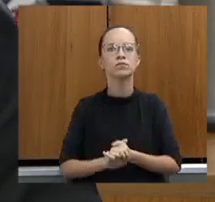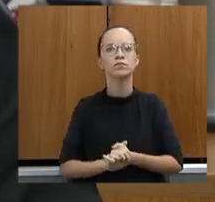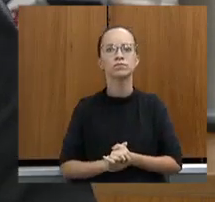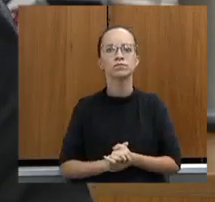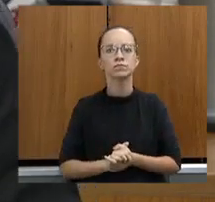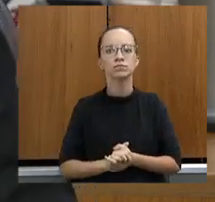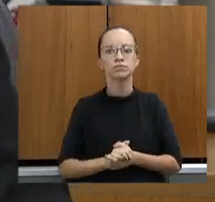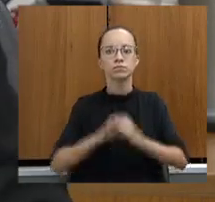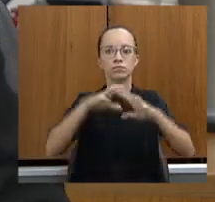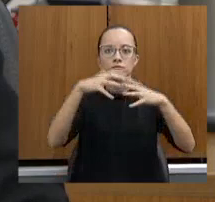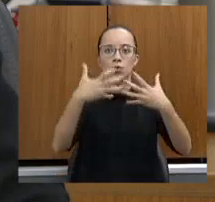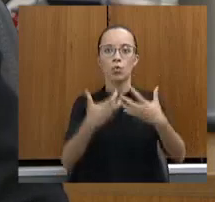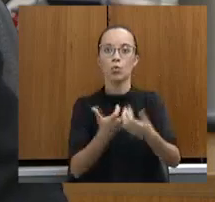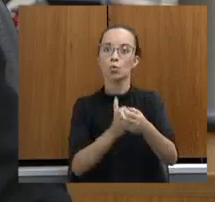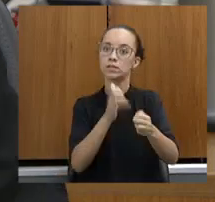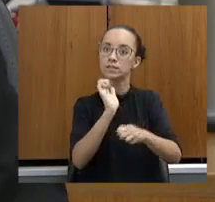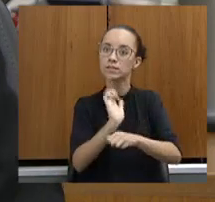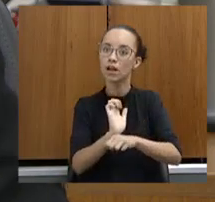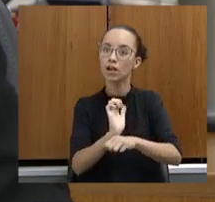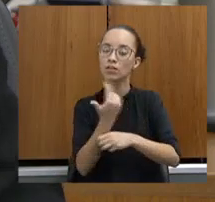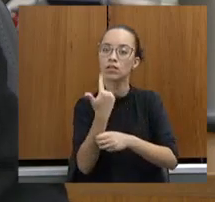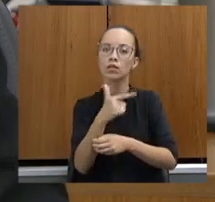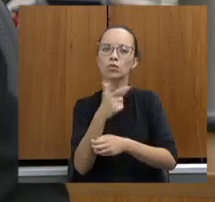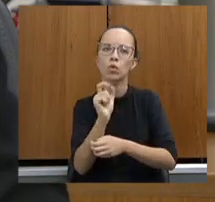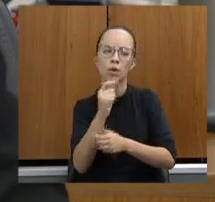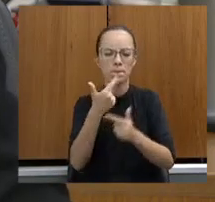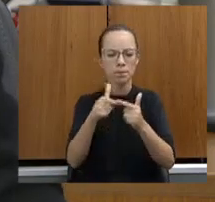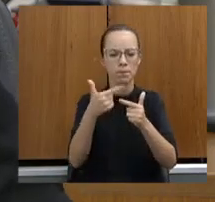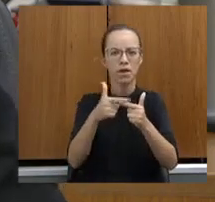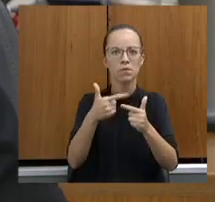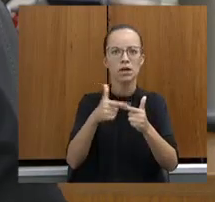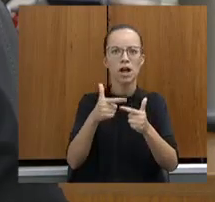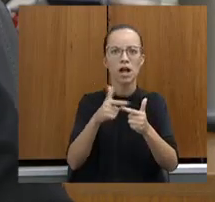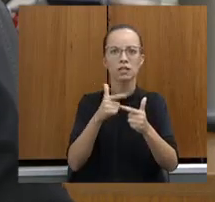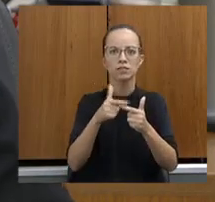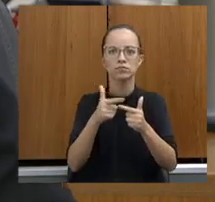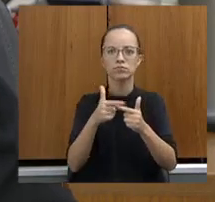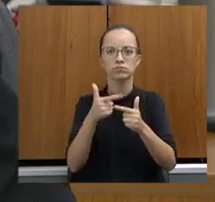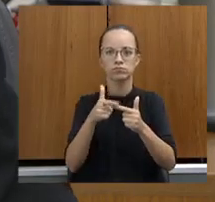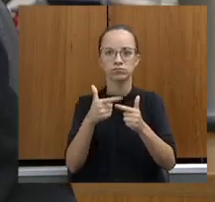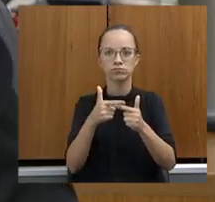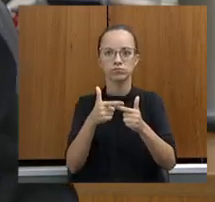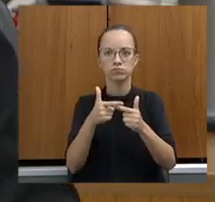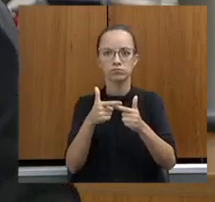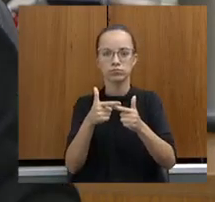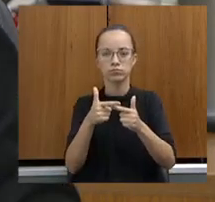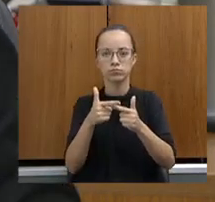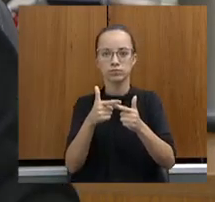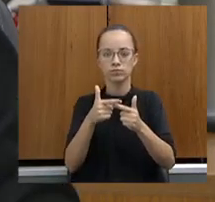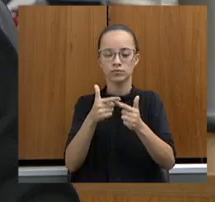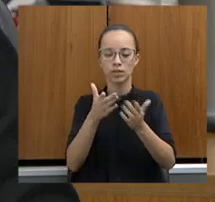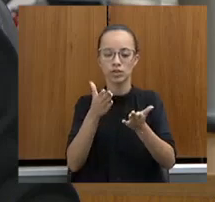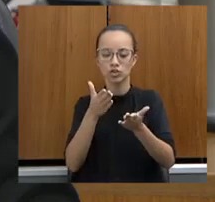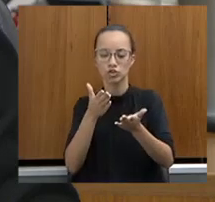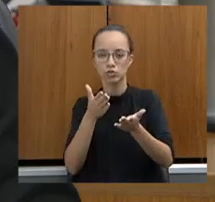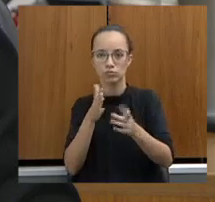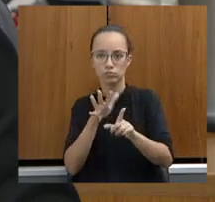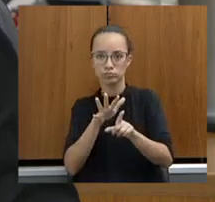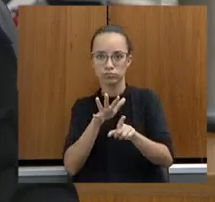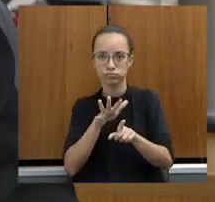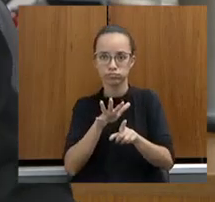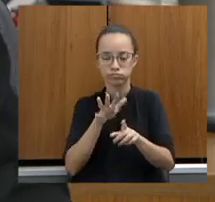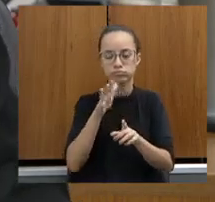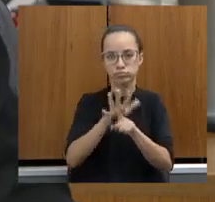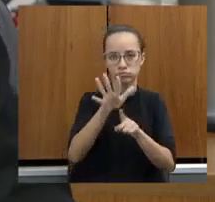o estado ele não tem nenhum problema em redirecionar a sua avaliação quanto ao regime de recuperação